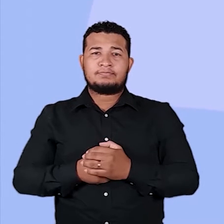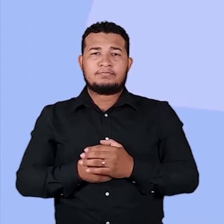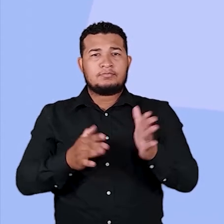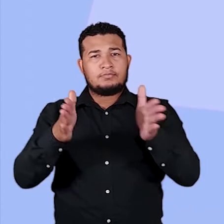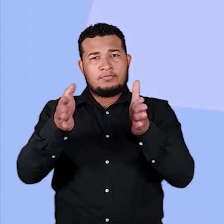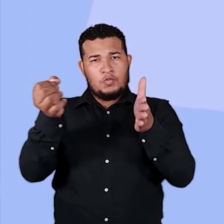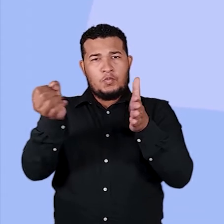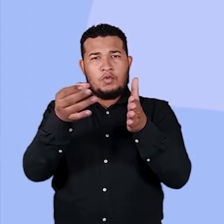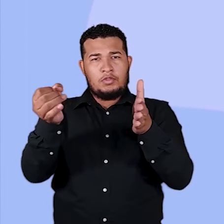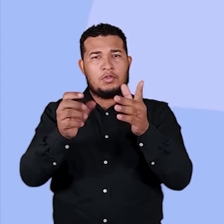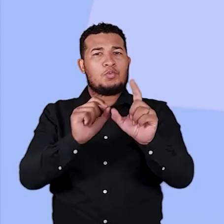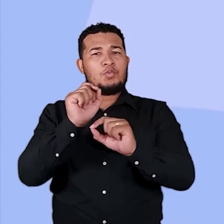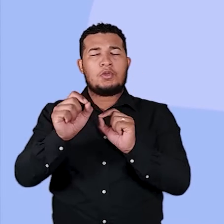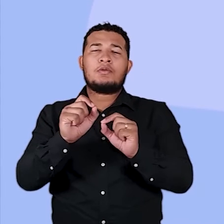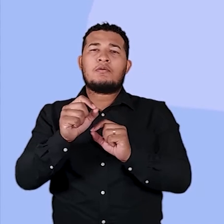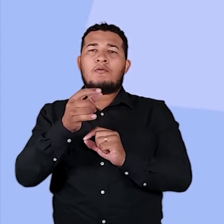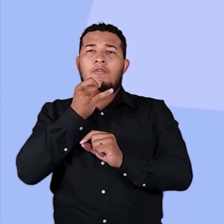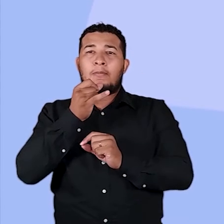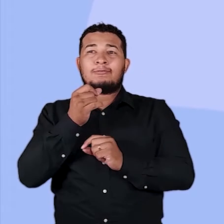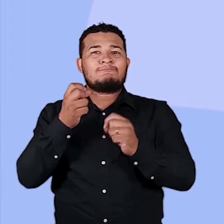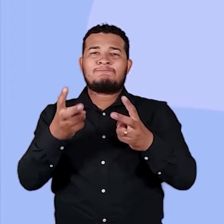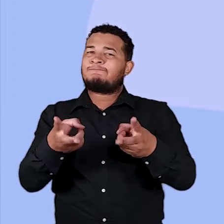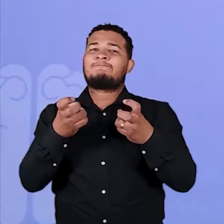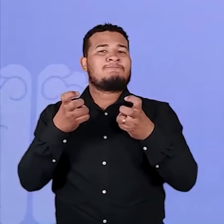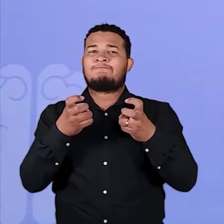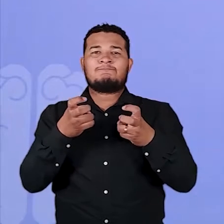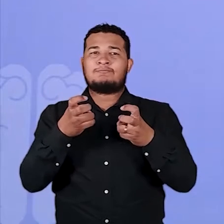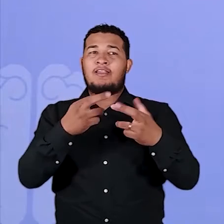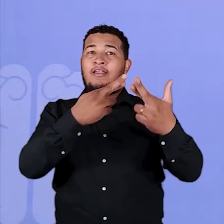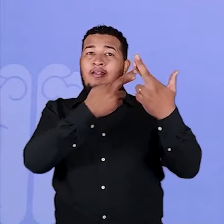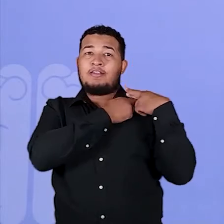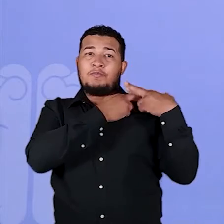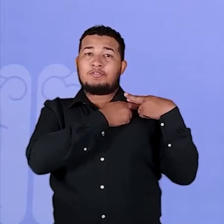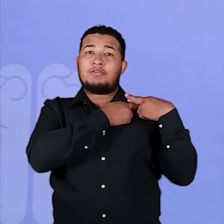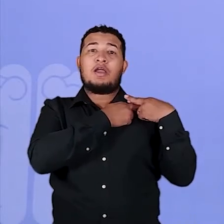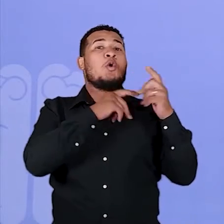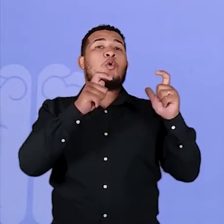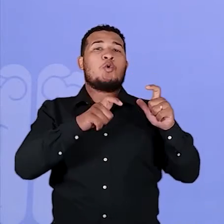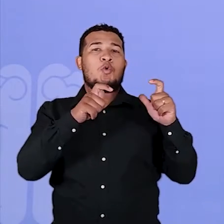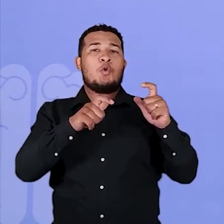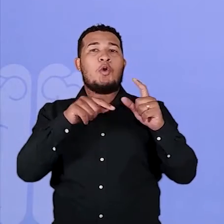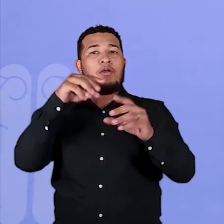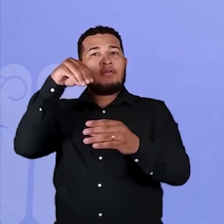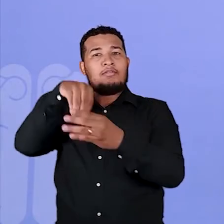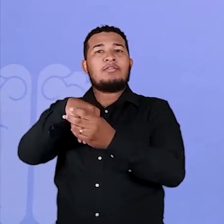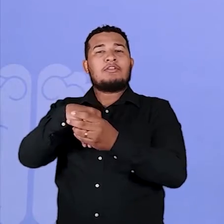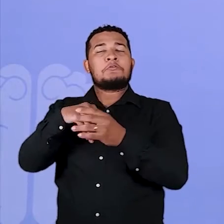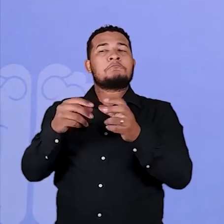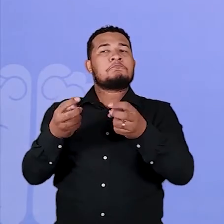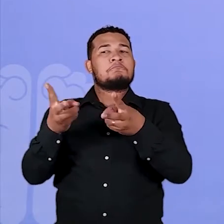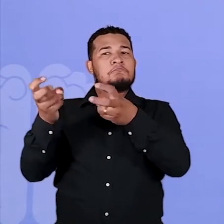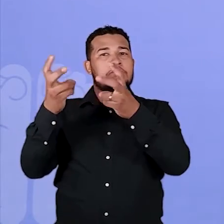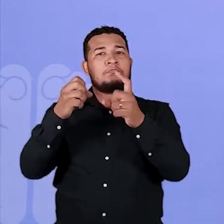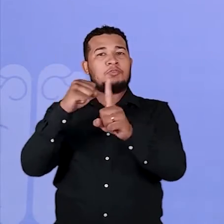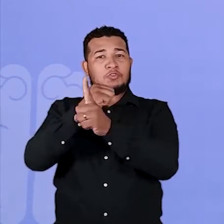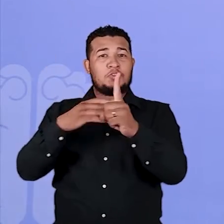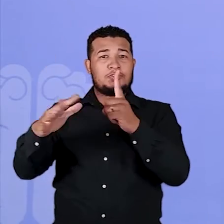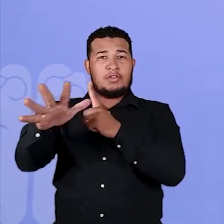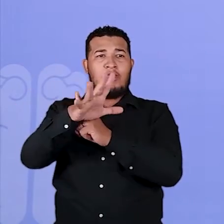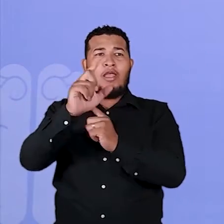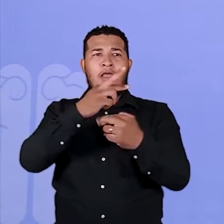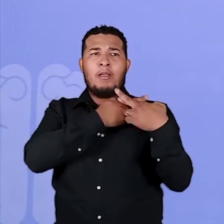A modernidade não vai localizar a responsabilidade na noção